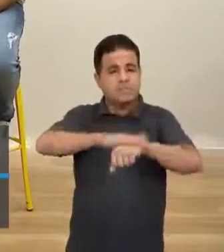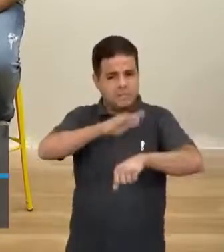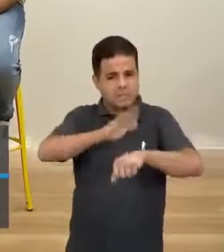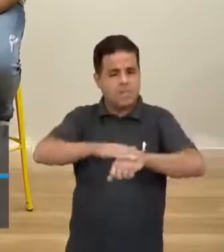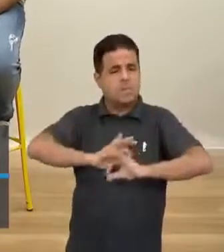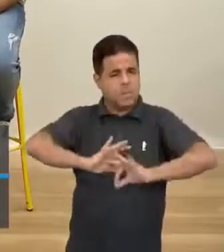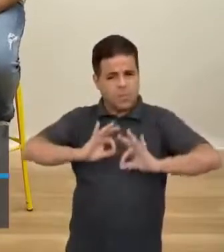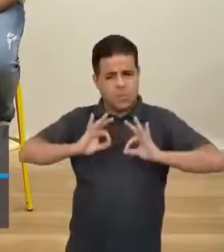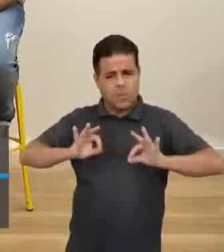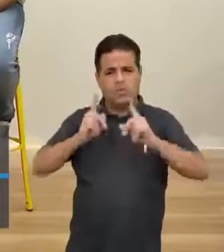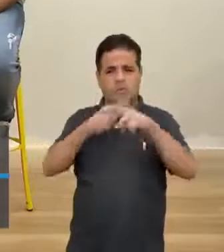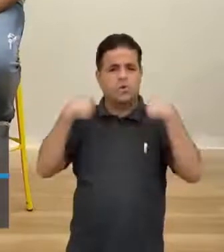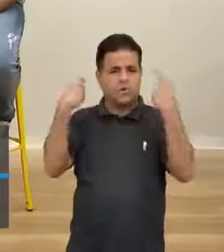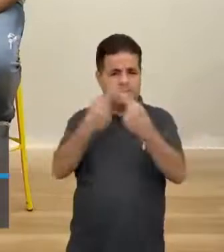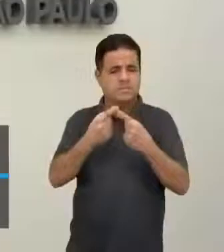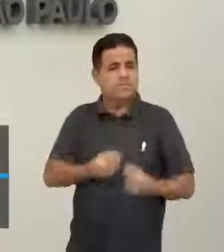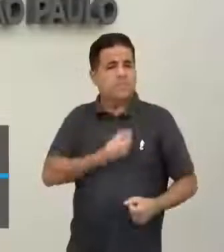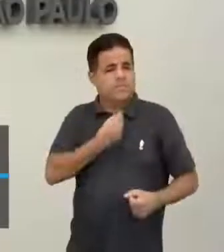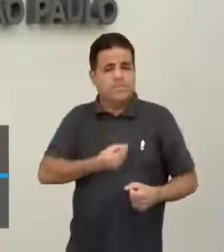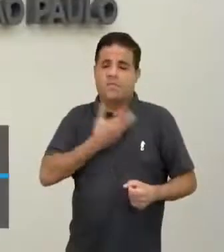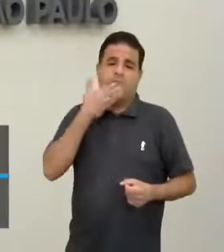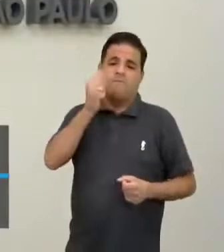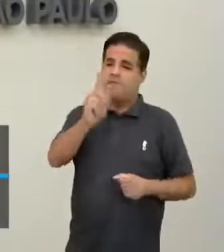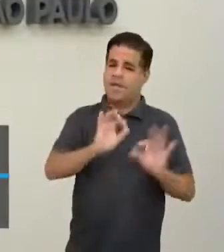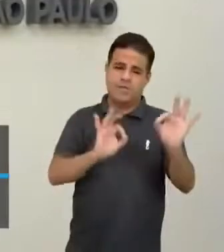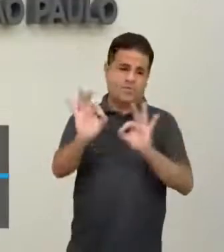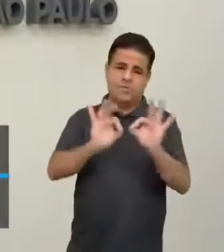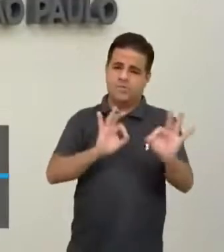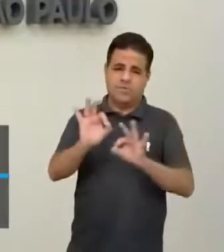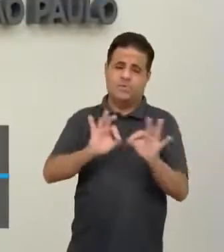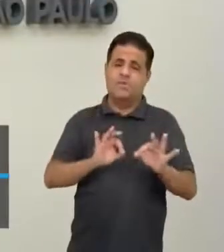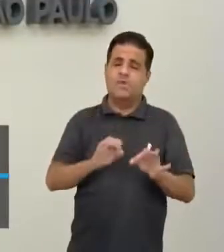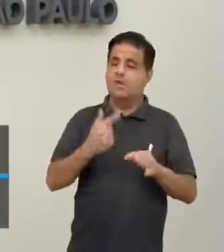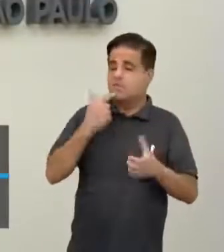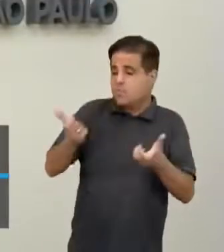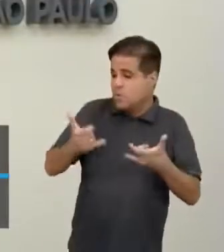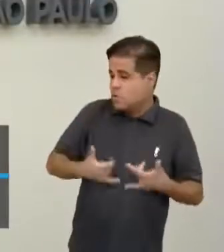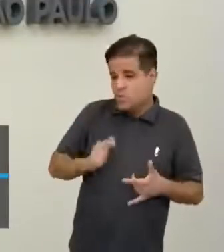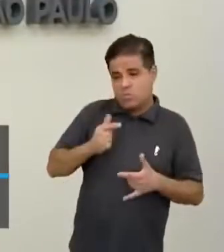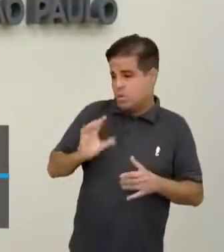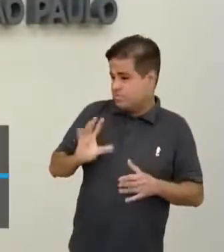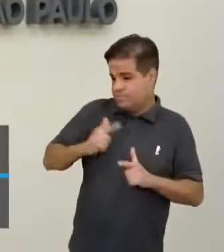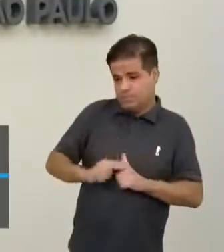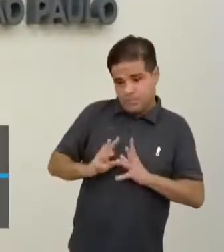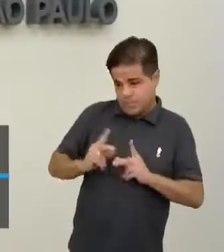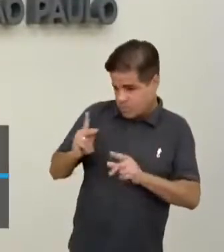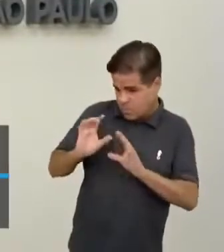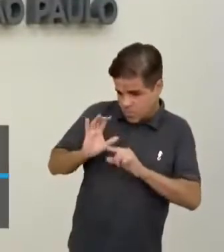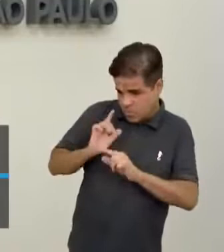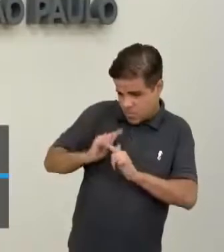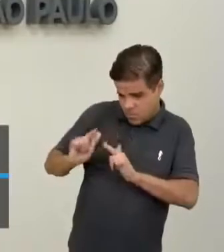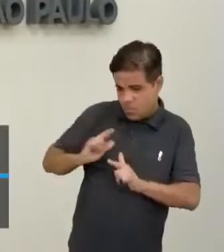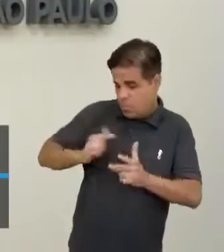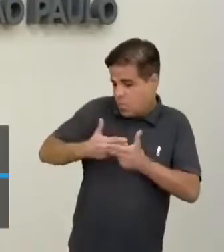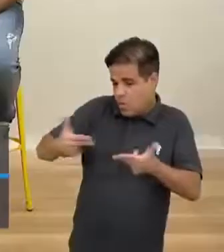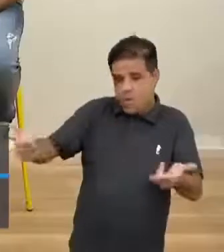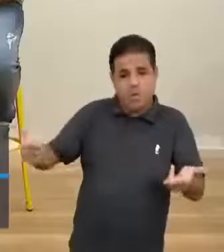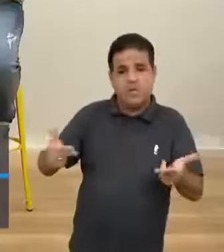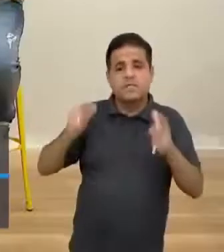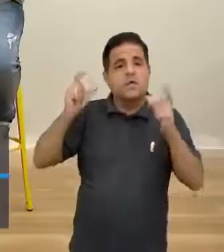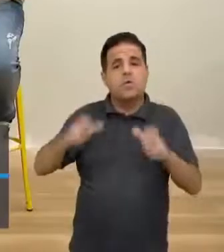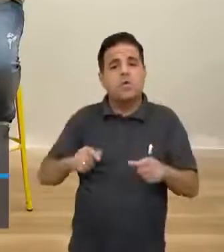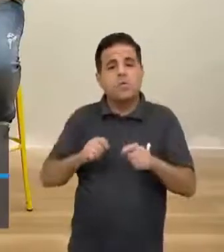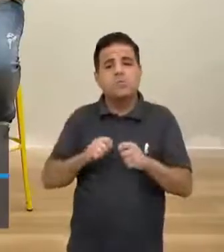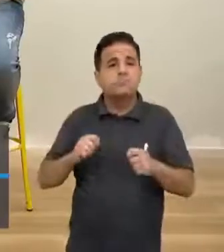horror, como a gente está vivendo, né? Não é tão fácil resolver. Então ele falou assim, ó, eu não tenho a solução para você, eu tenho alguma coisa. Ou um